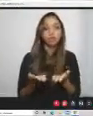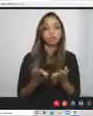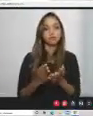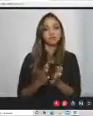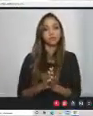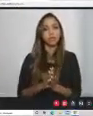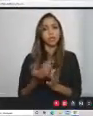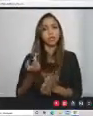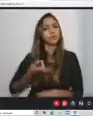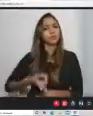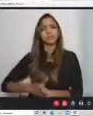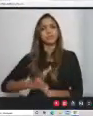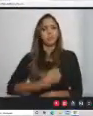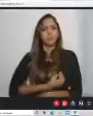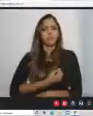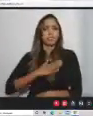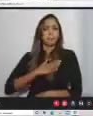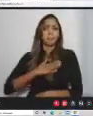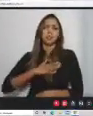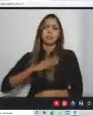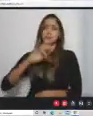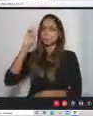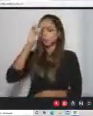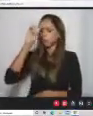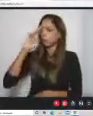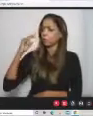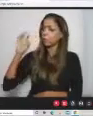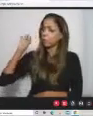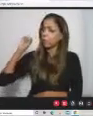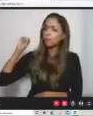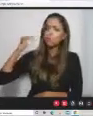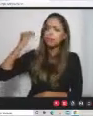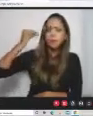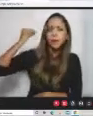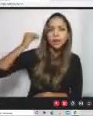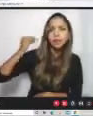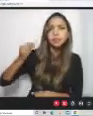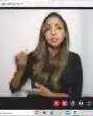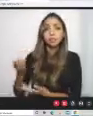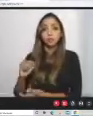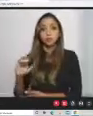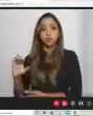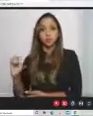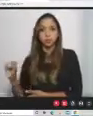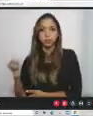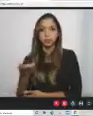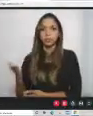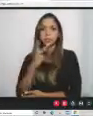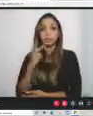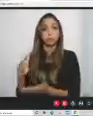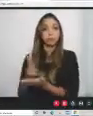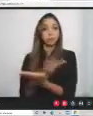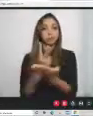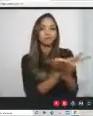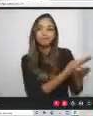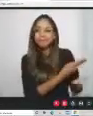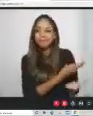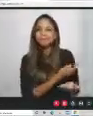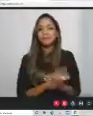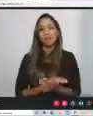dos colegas da agência de saúde sobre a situação, vereador César. Muitas vezes